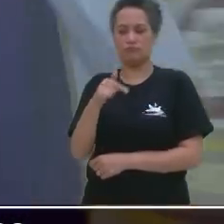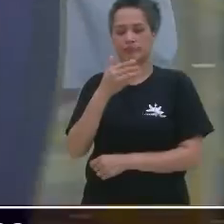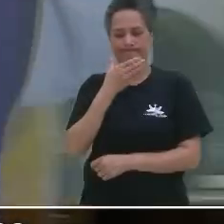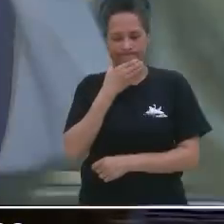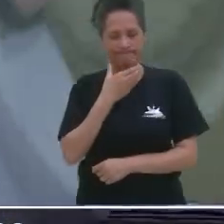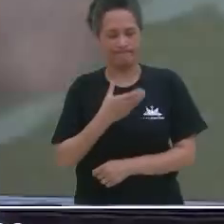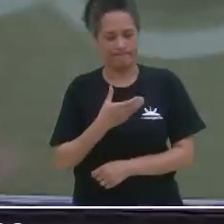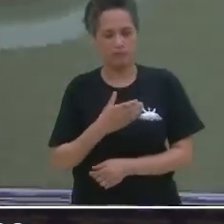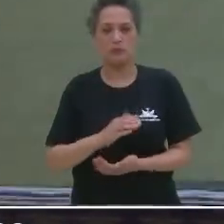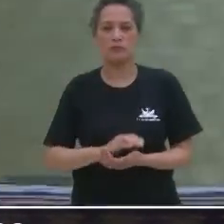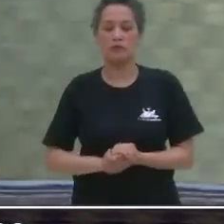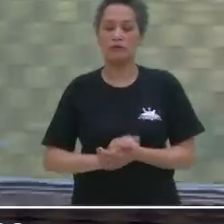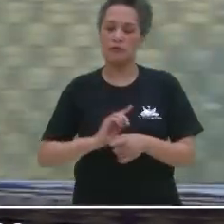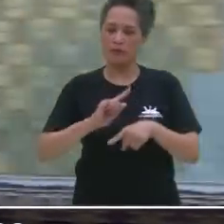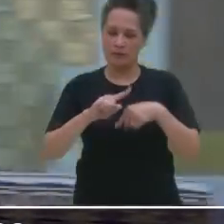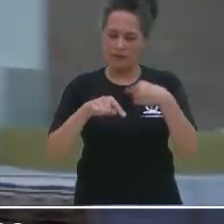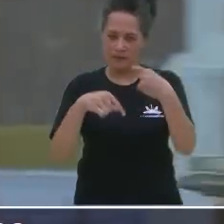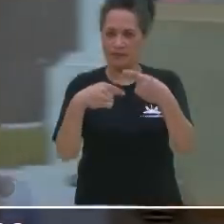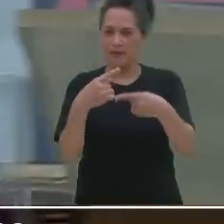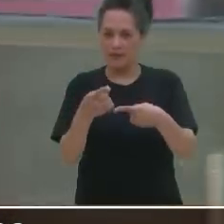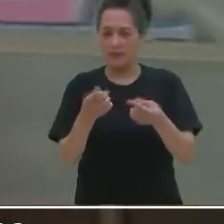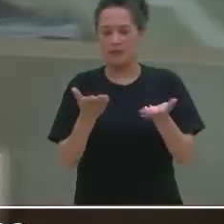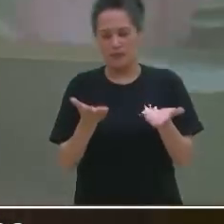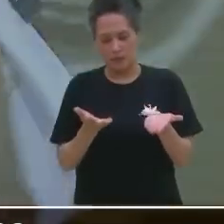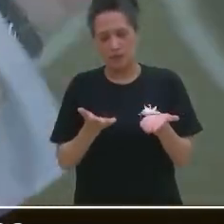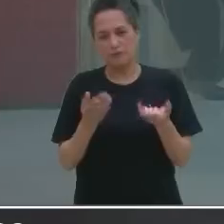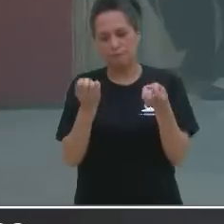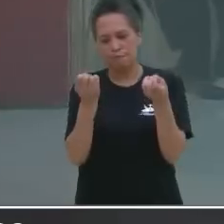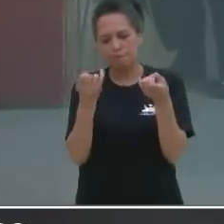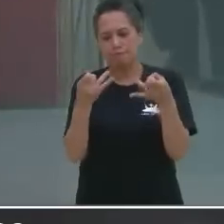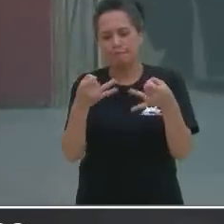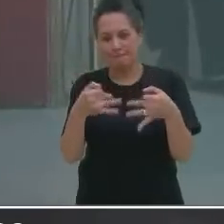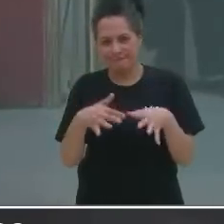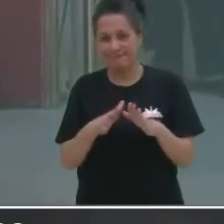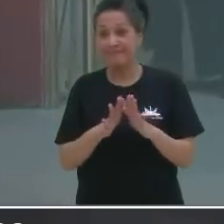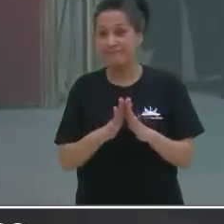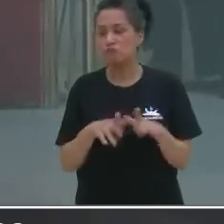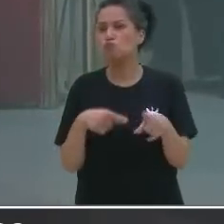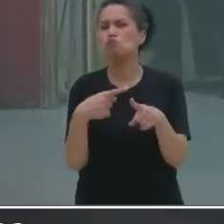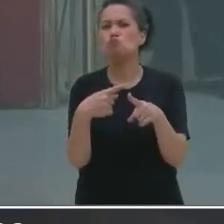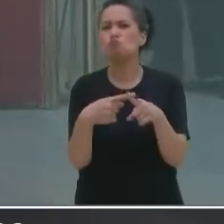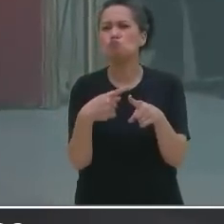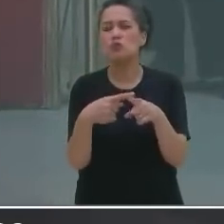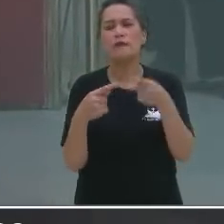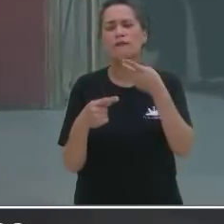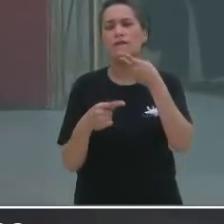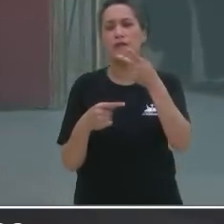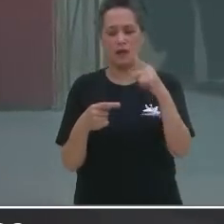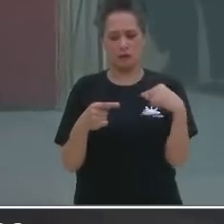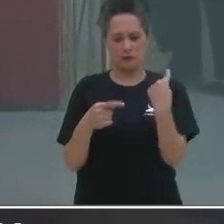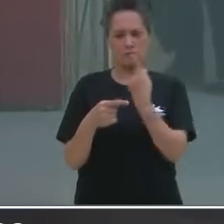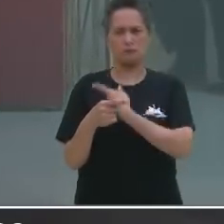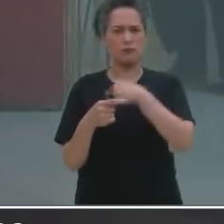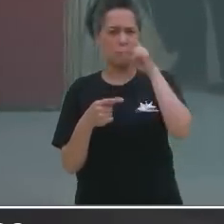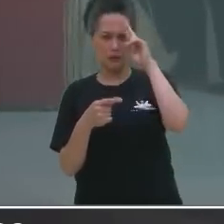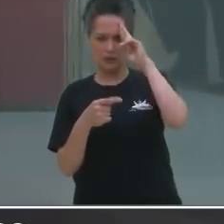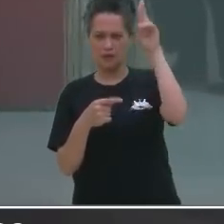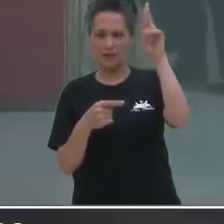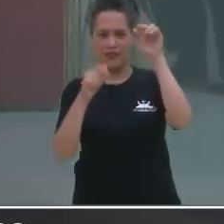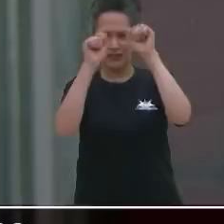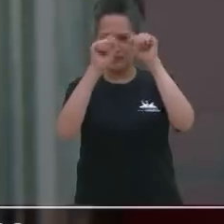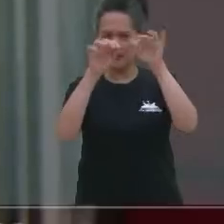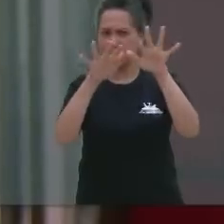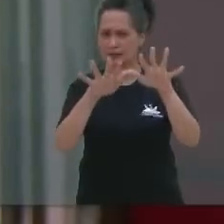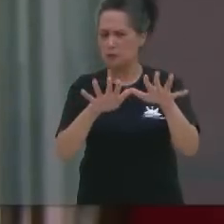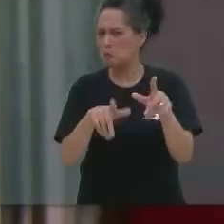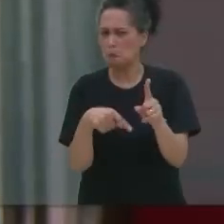claro que vou falar porque se celebra Nossa Senhora das Graças. Mas antes,